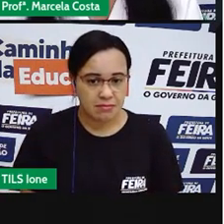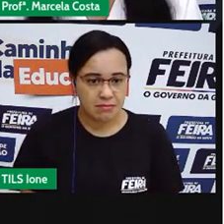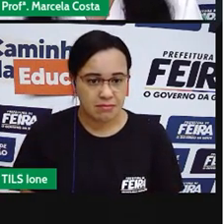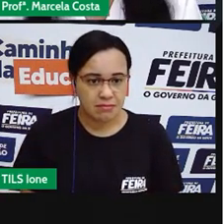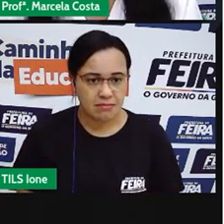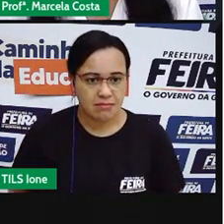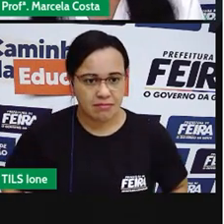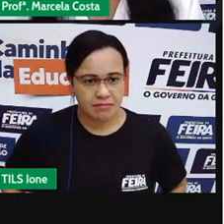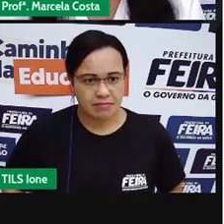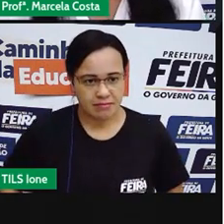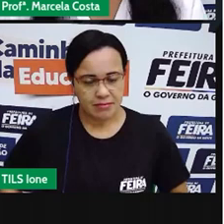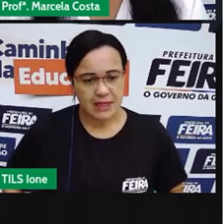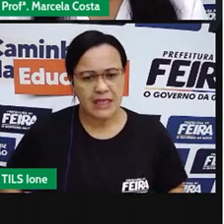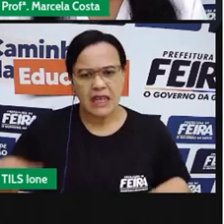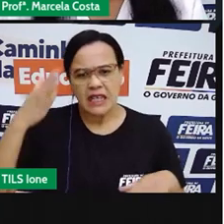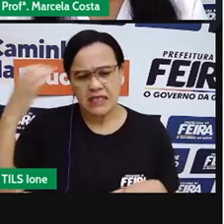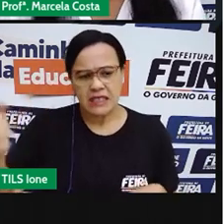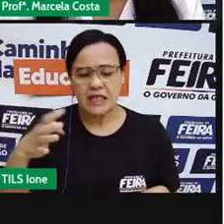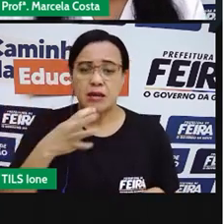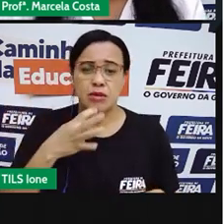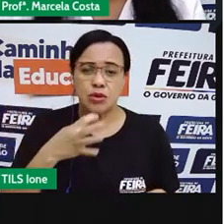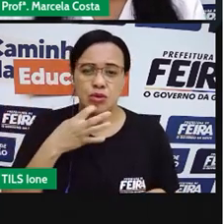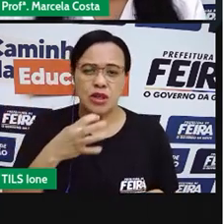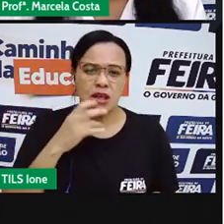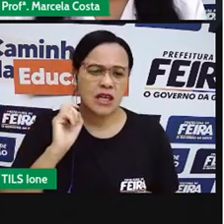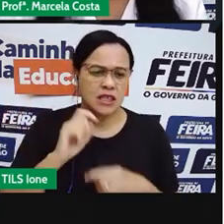Então, você sabe o que é poluição sonora?